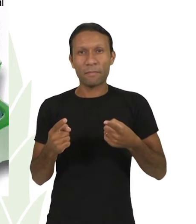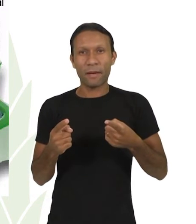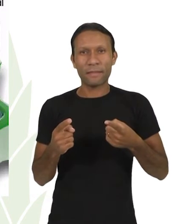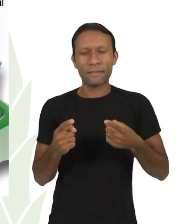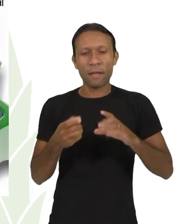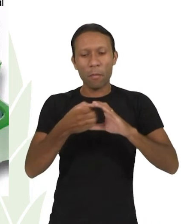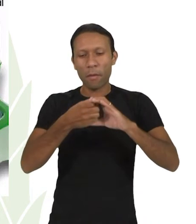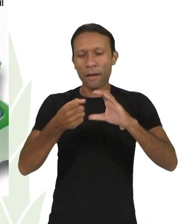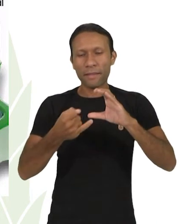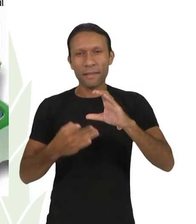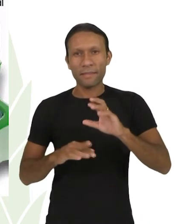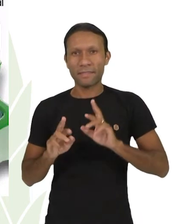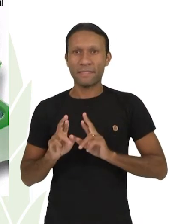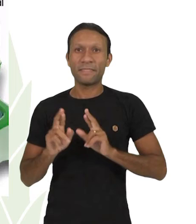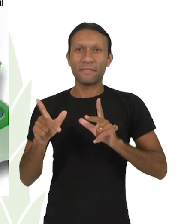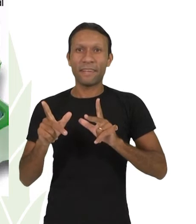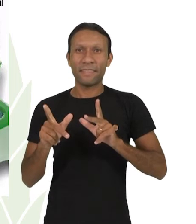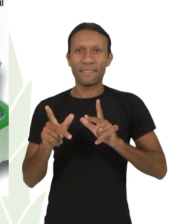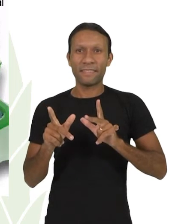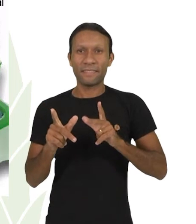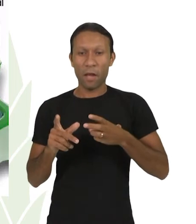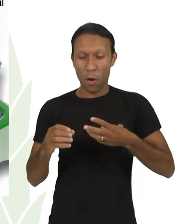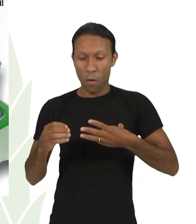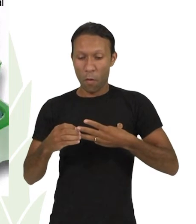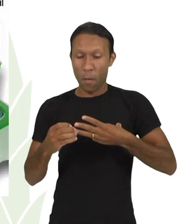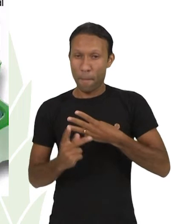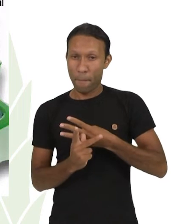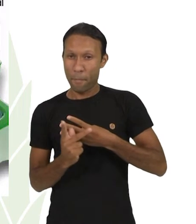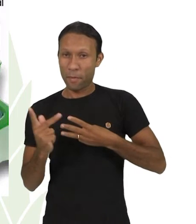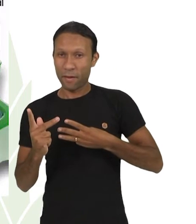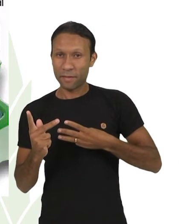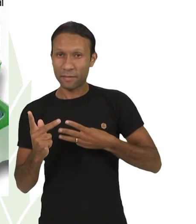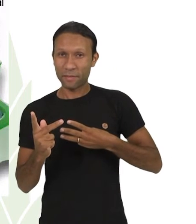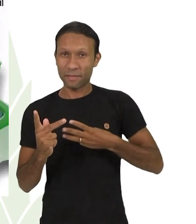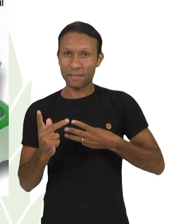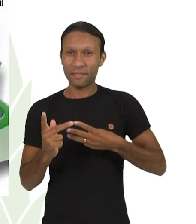uma característica que diferencia das células procariontes.